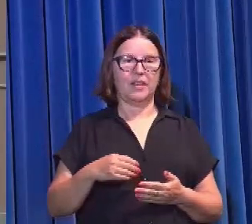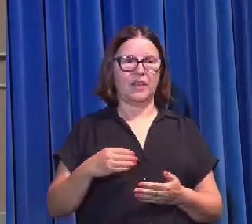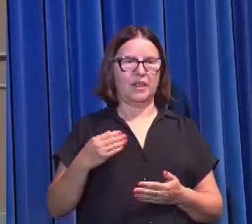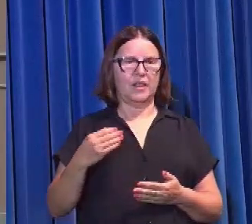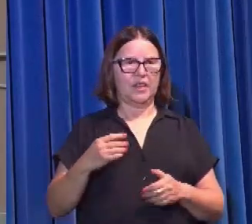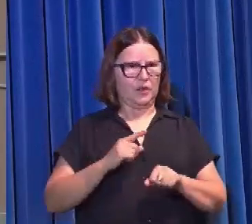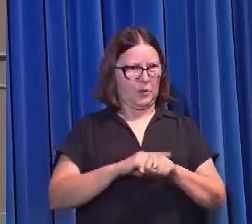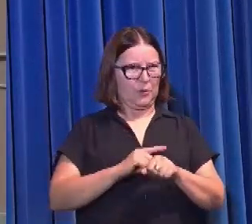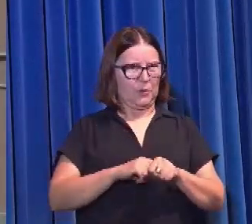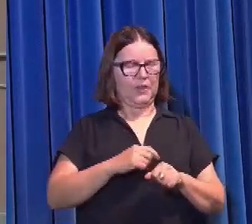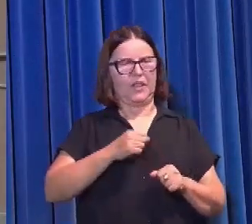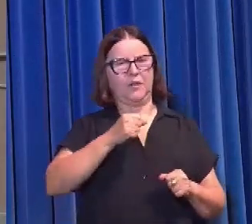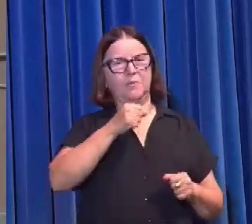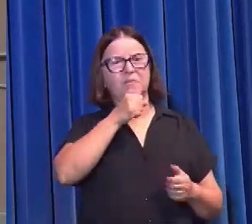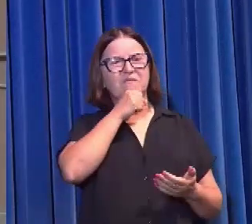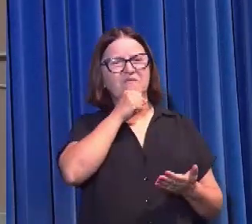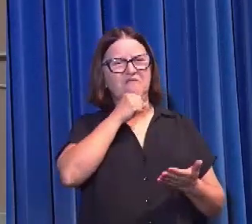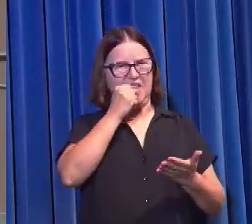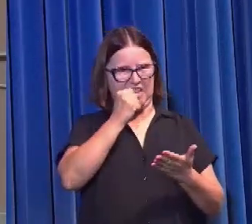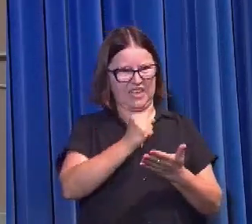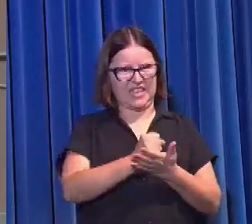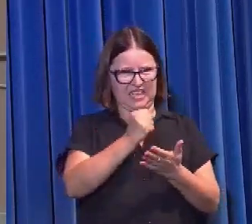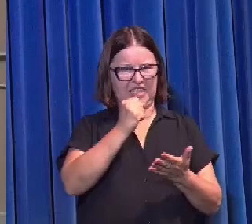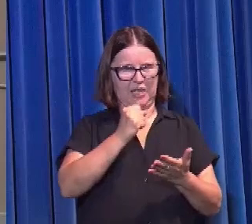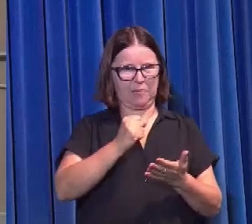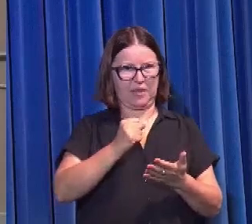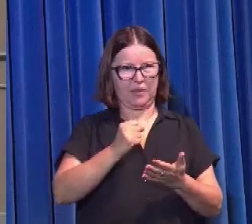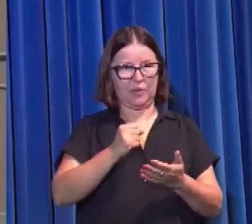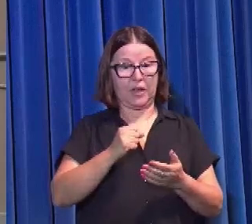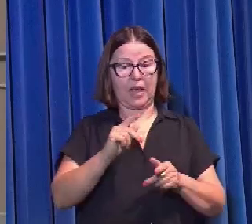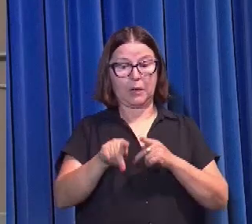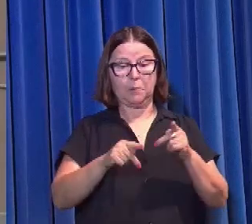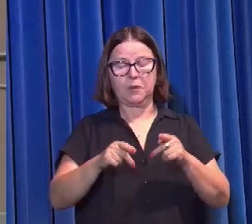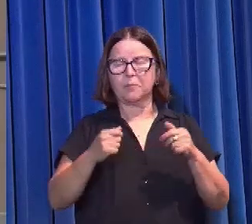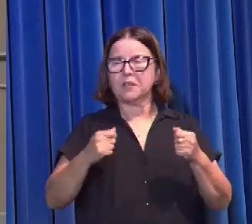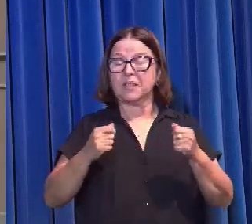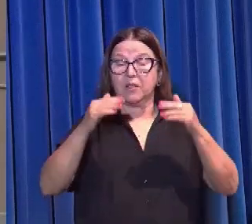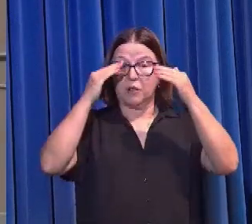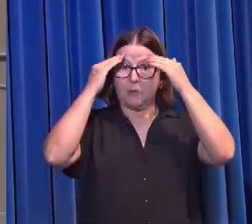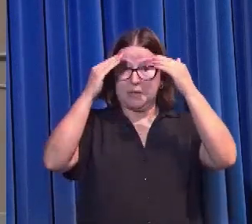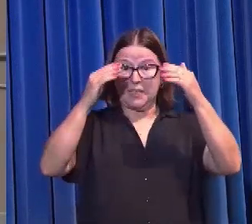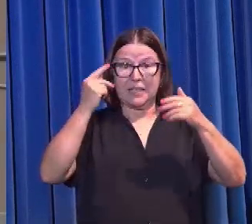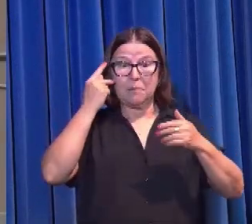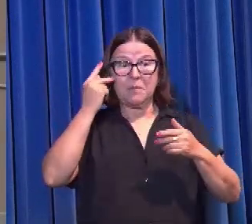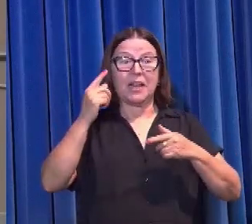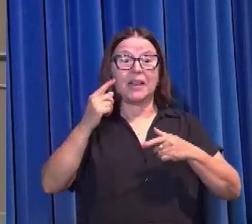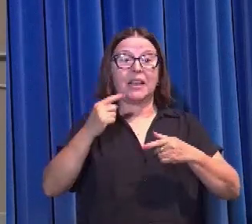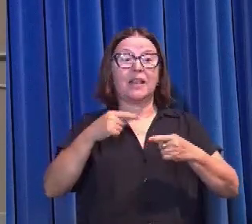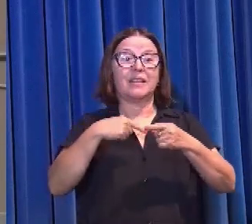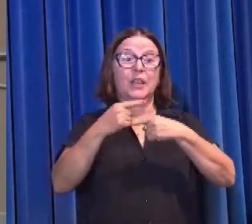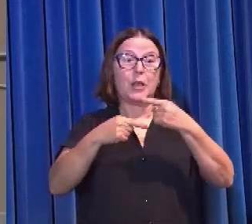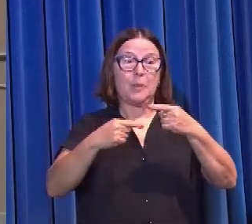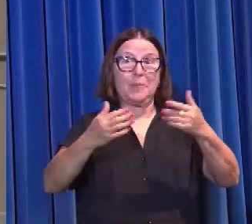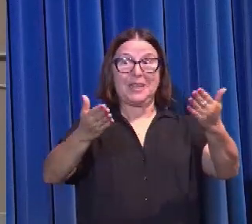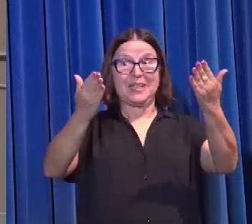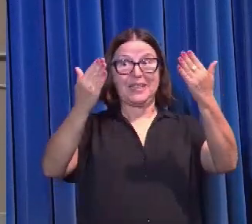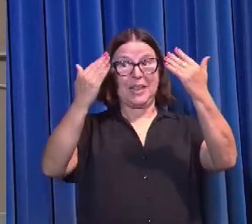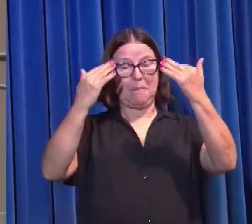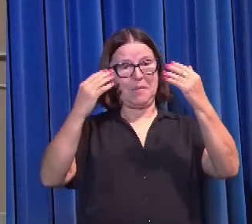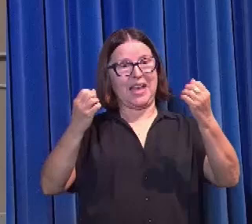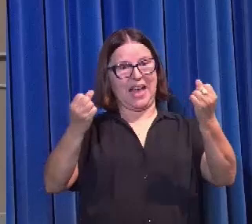obedecia para ser abençoado. No Evangelho, você foi abençoado com toda sorte de bênçãos